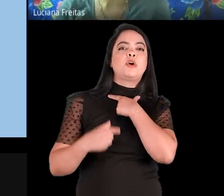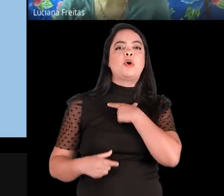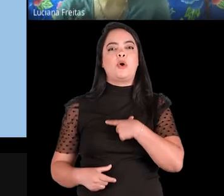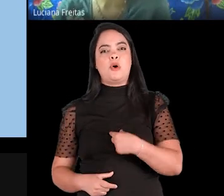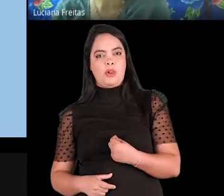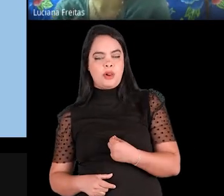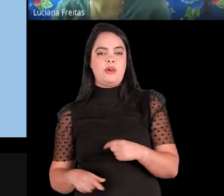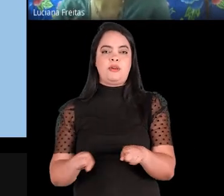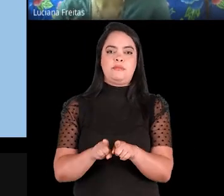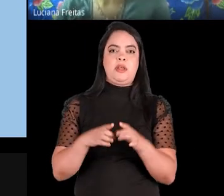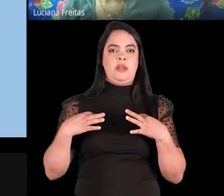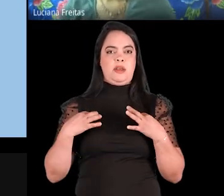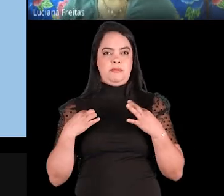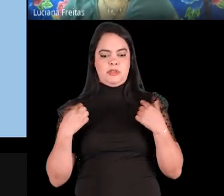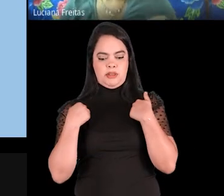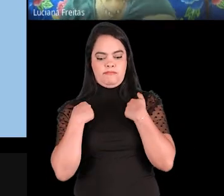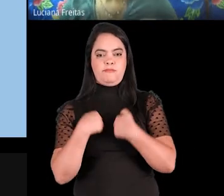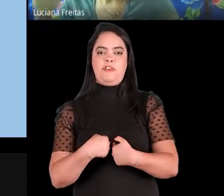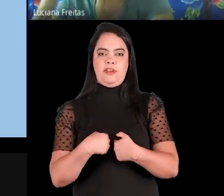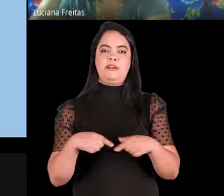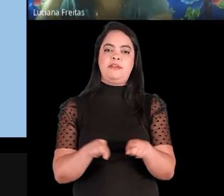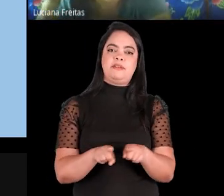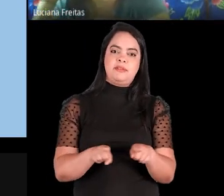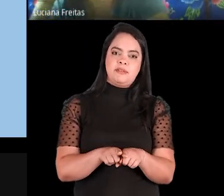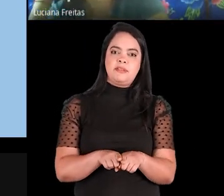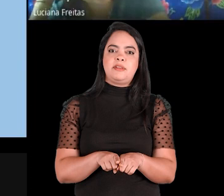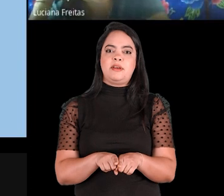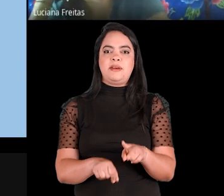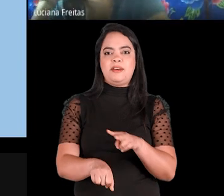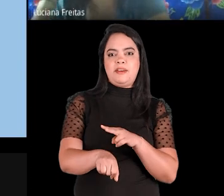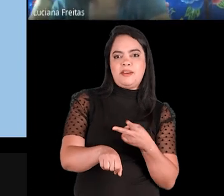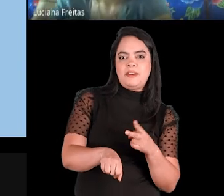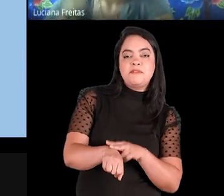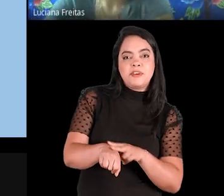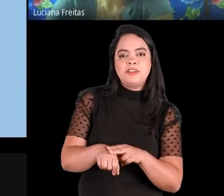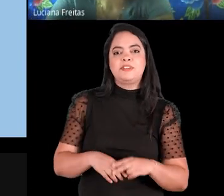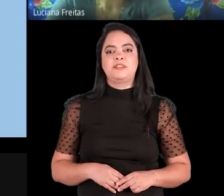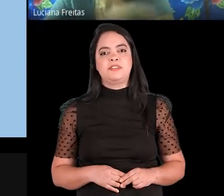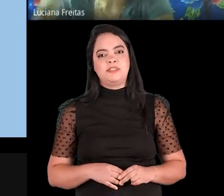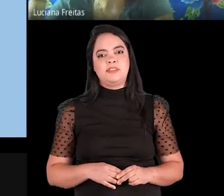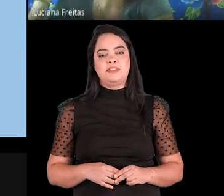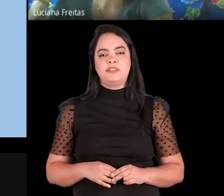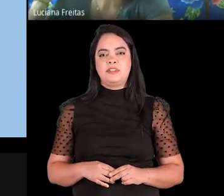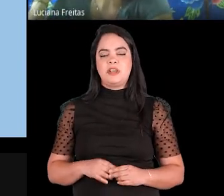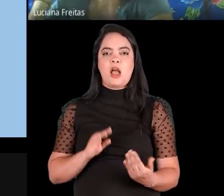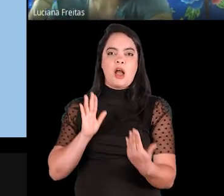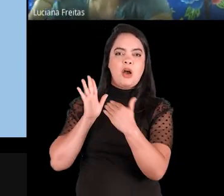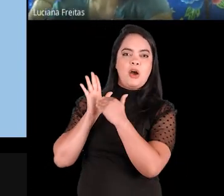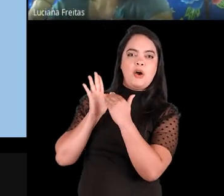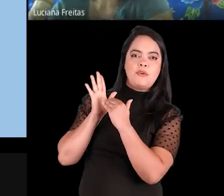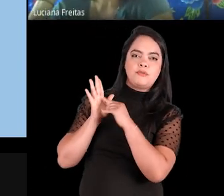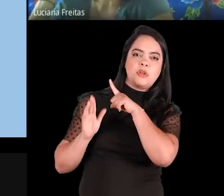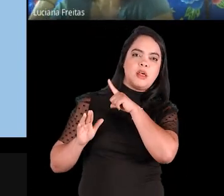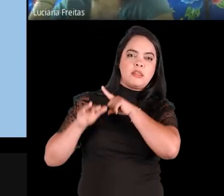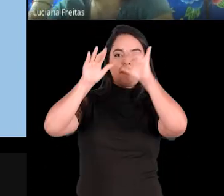de decote B e verde também, igual a Dilso falou. E ao fundo eu tenho aqui